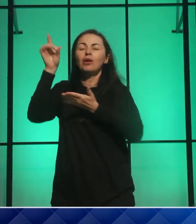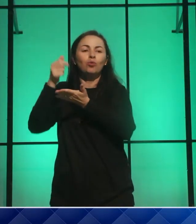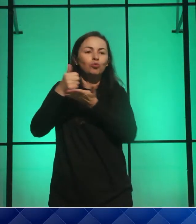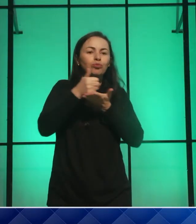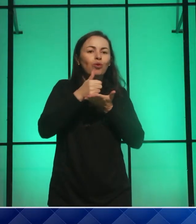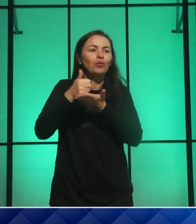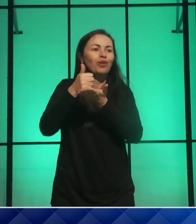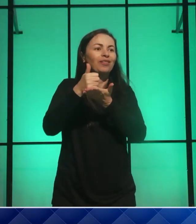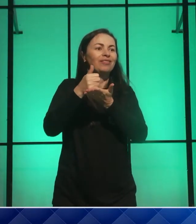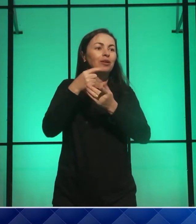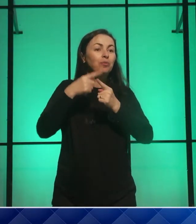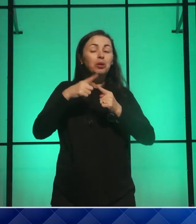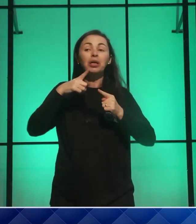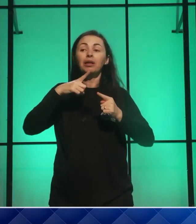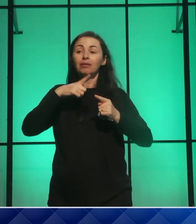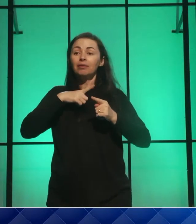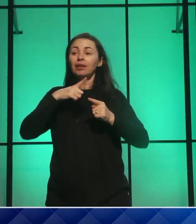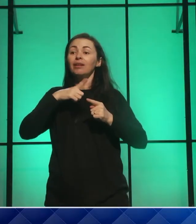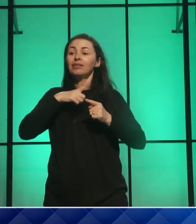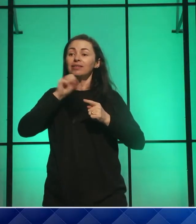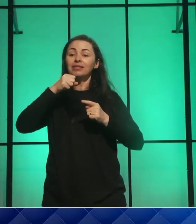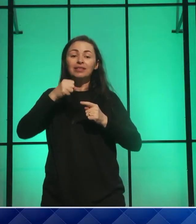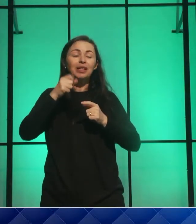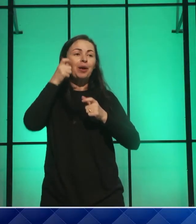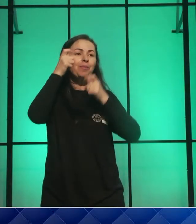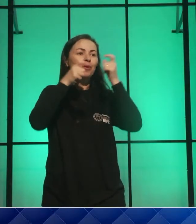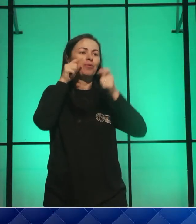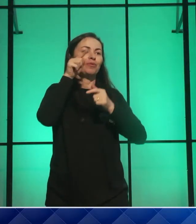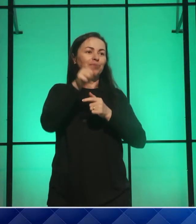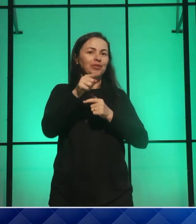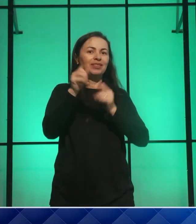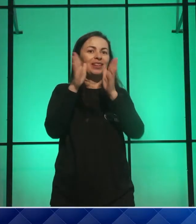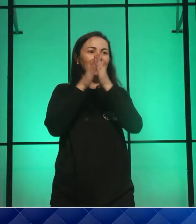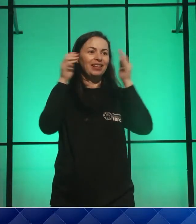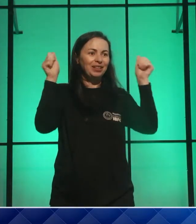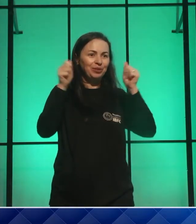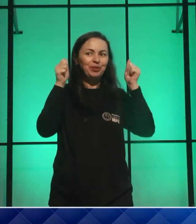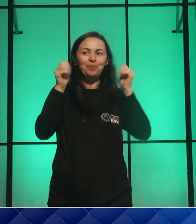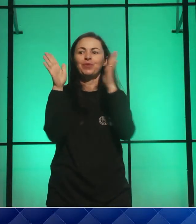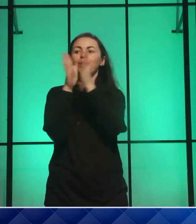se importa com você. Aleluia. Vamos orar? Fique em pé.